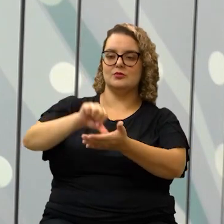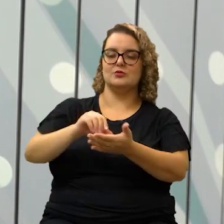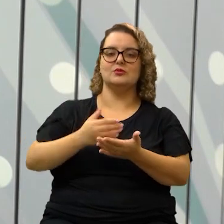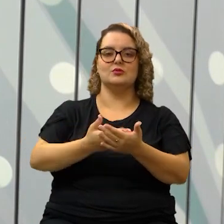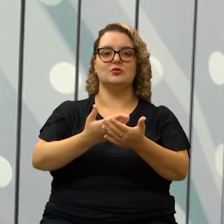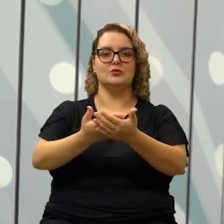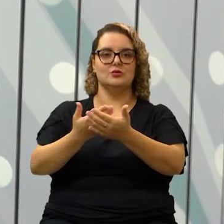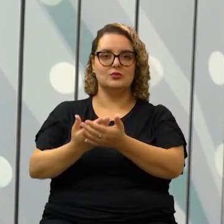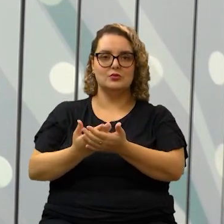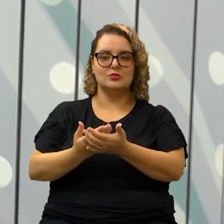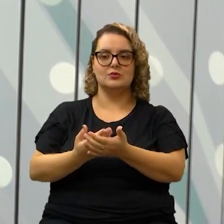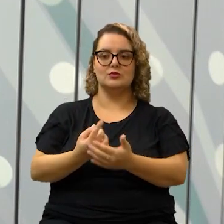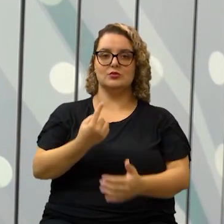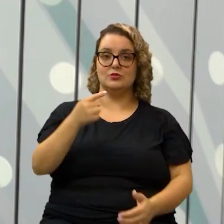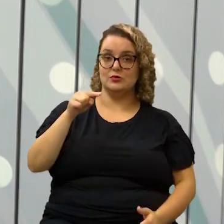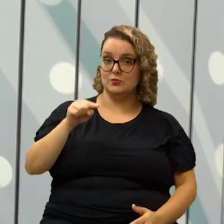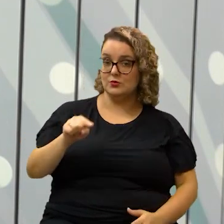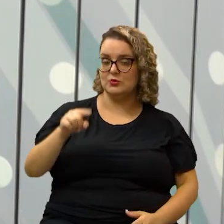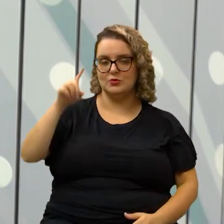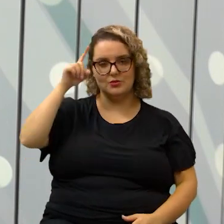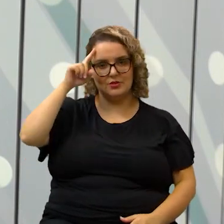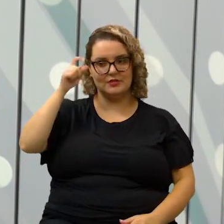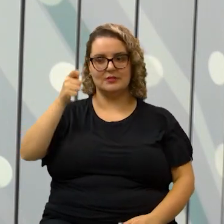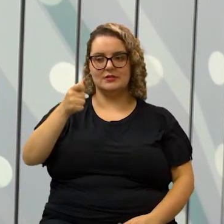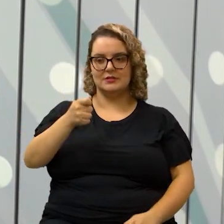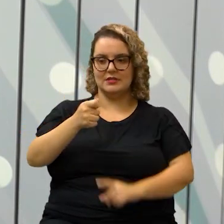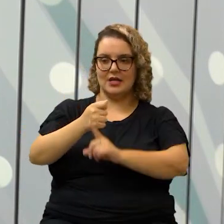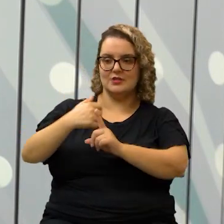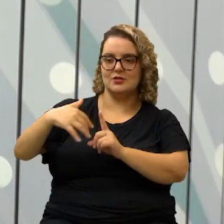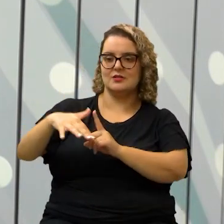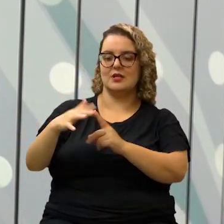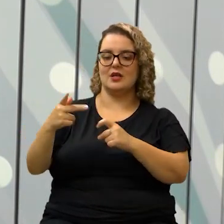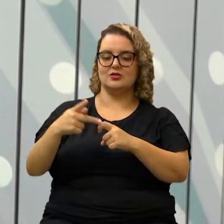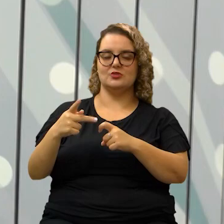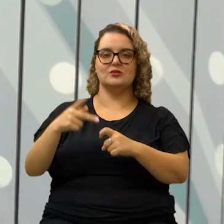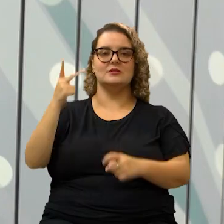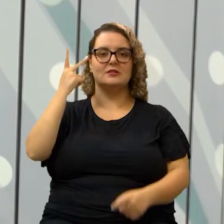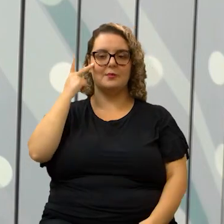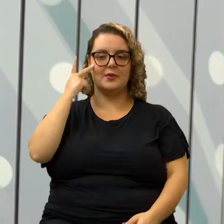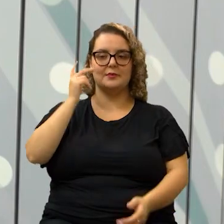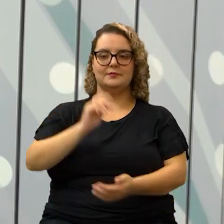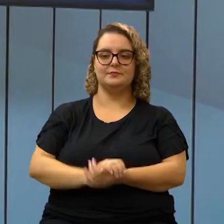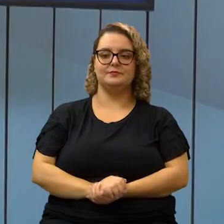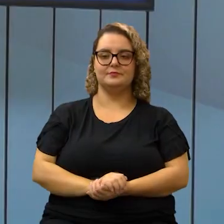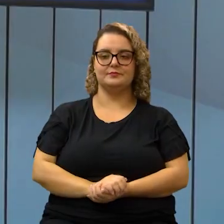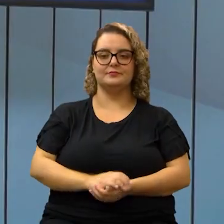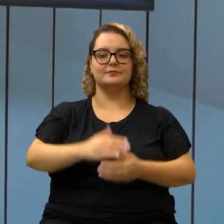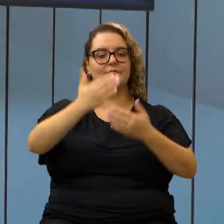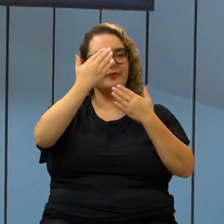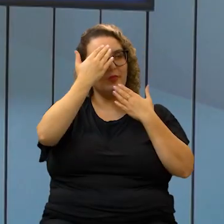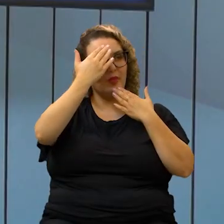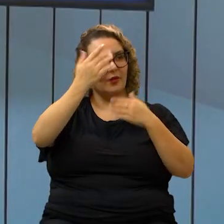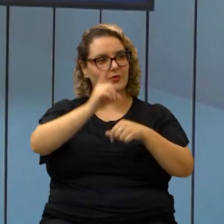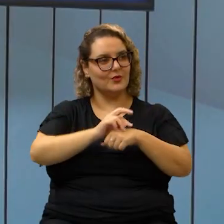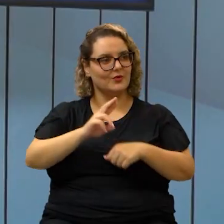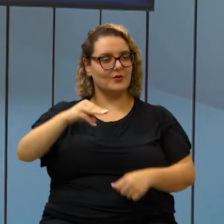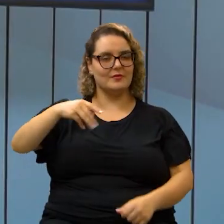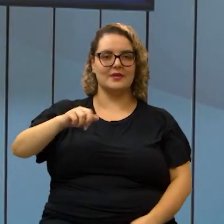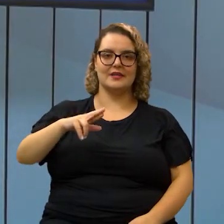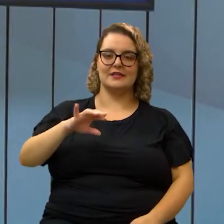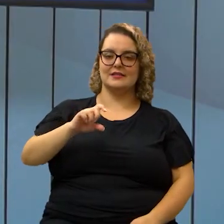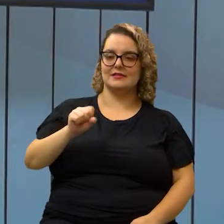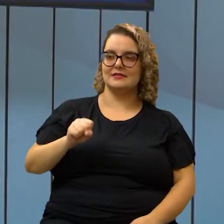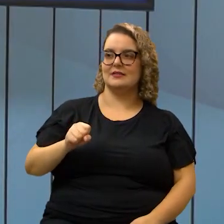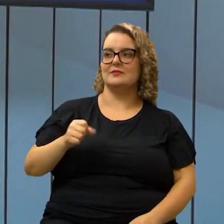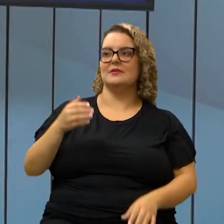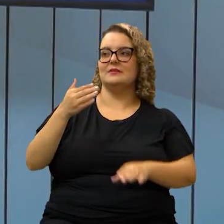do Núcleo de Estudos dos 1000 dias da Sociedade de Pediatria de São Paulo. Obrigada, doutora Marisa,